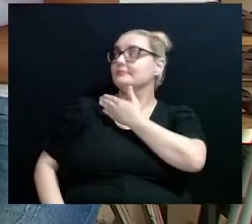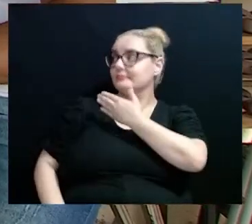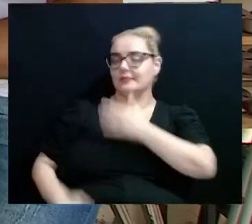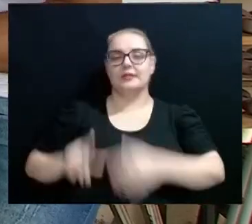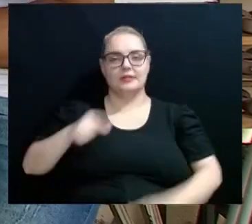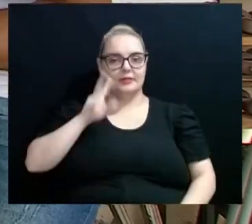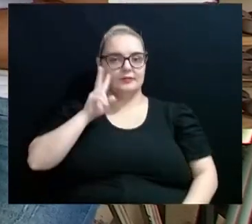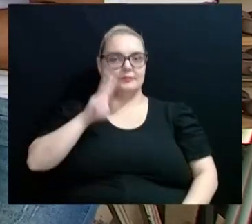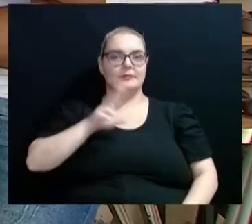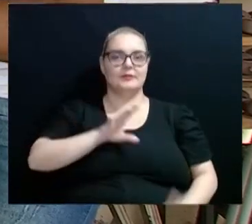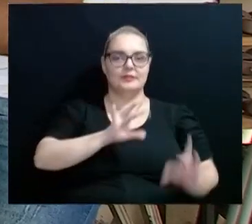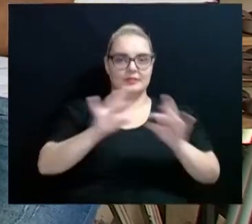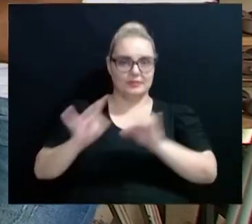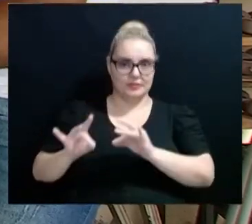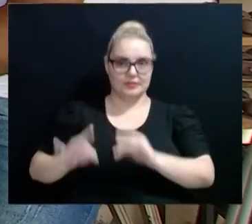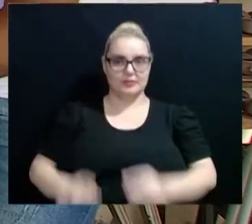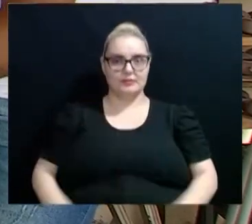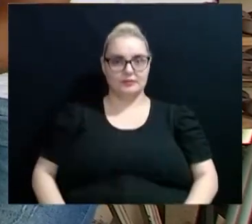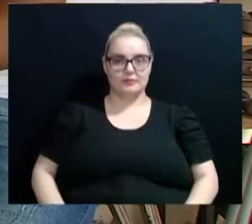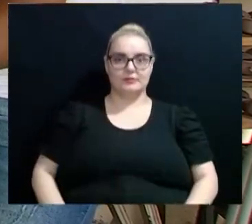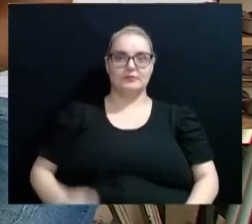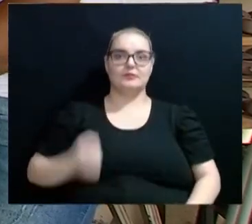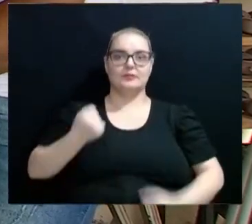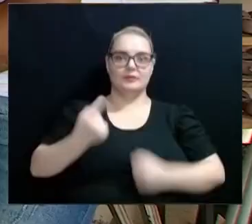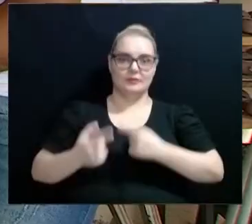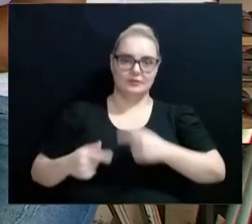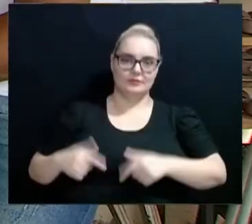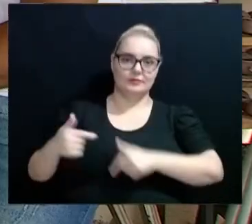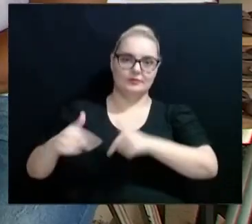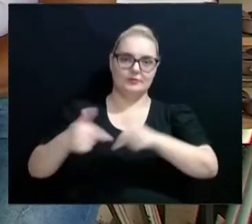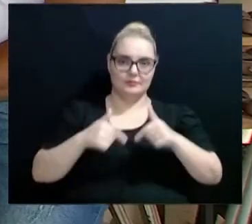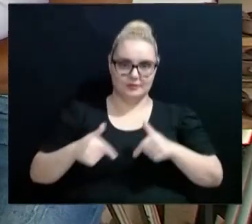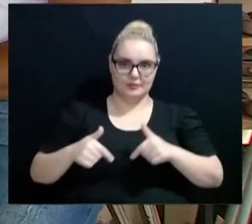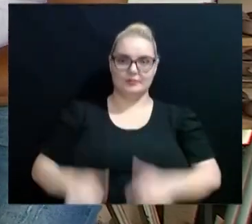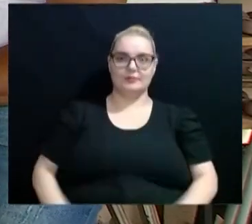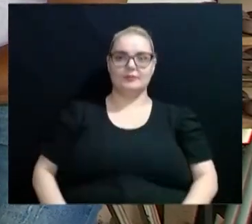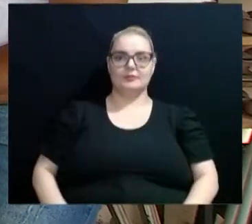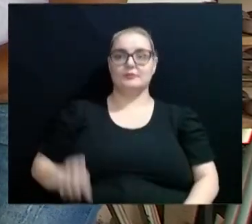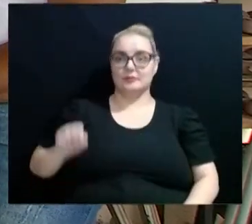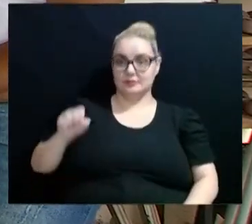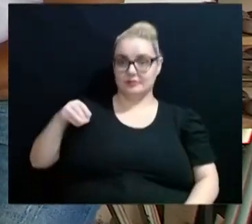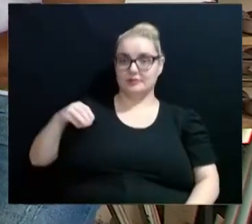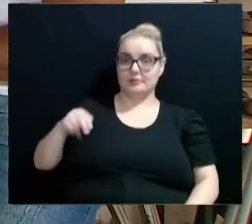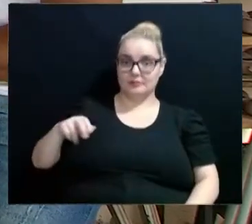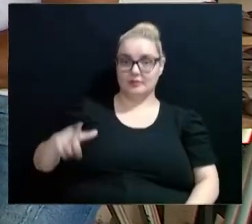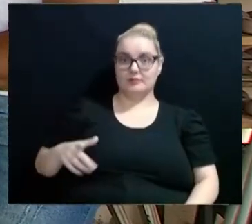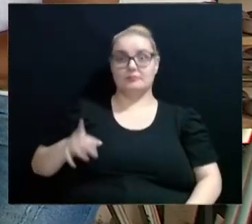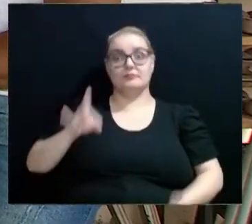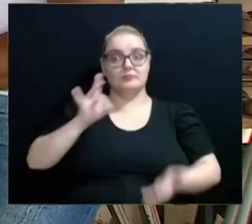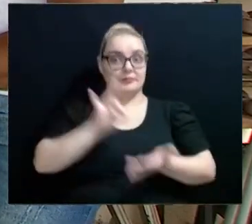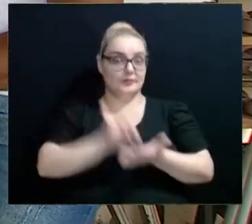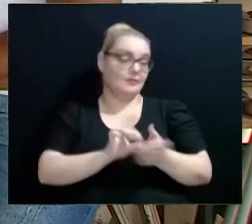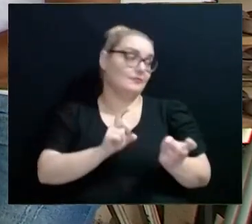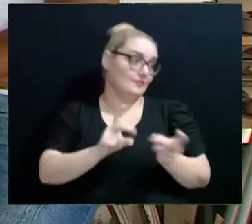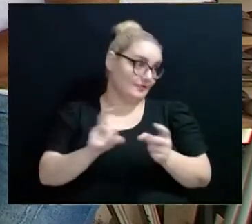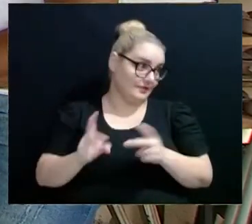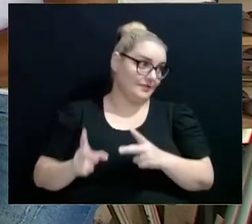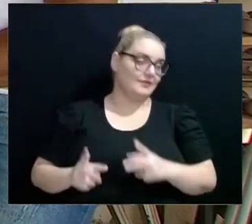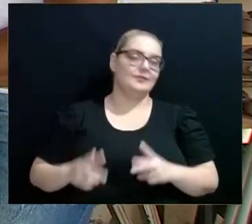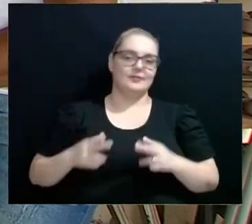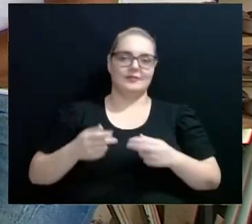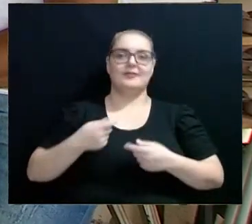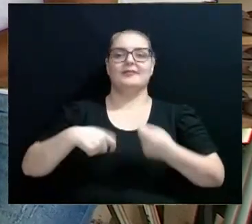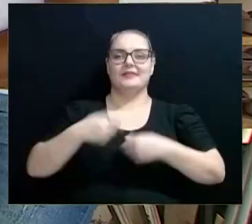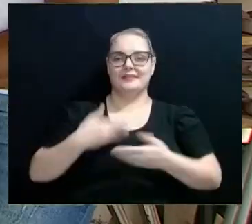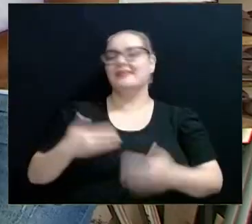gente fazer ali, e ali eu vi uma oportunidade de crescimento. A gente está aqui ao fundo, inclusive, depois vocês vão ver detalhadamente, algumas